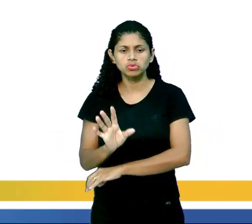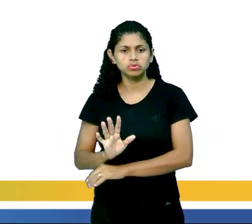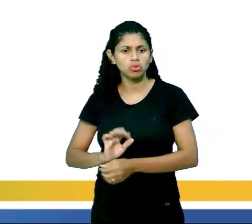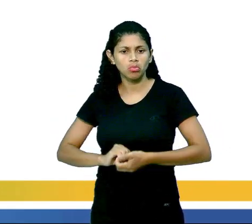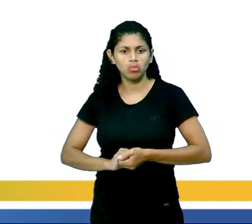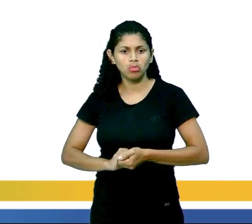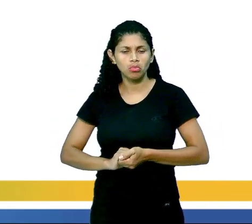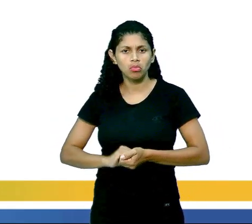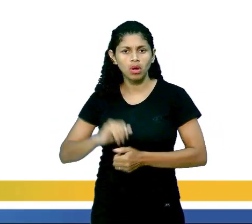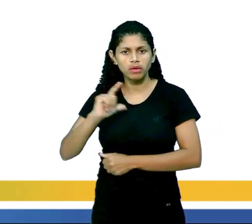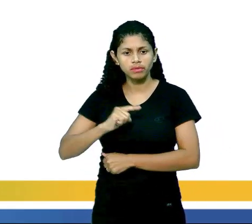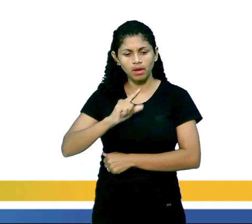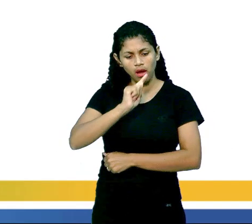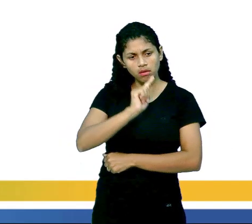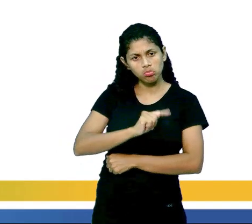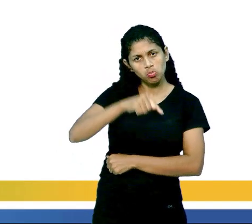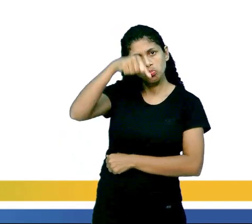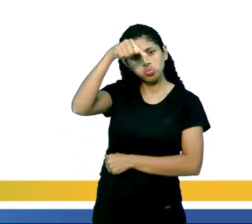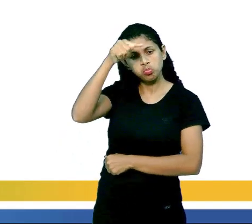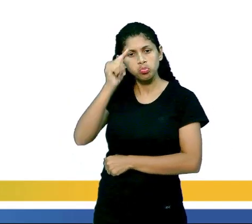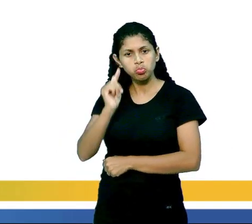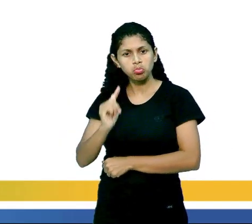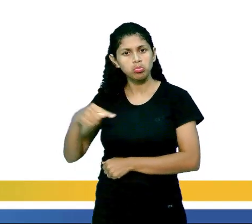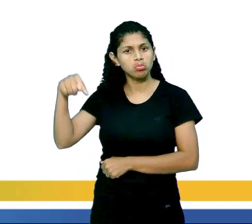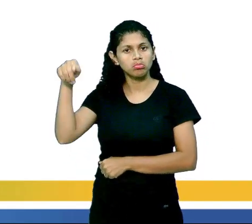ponto positivo em x.